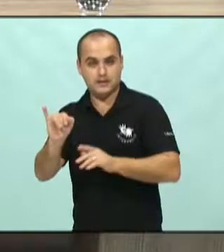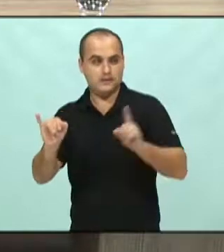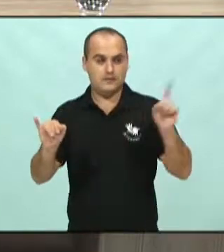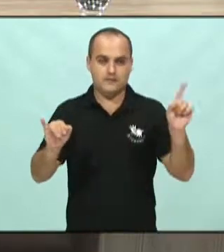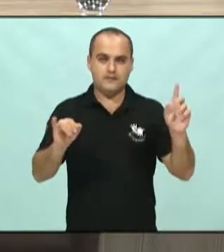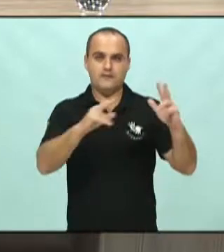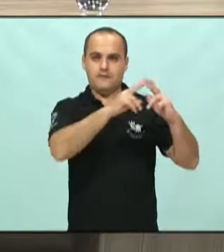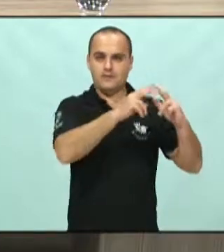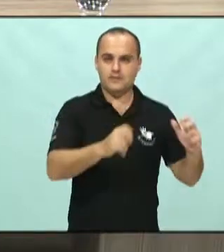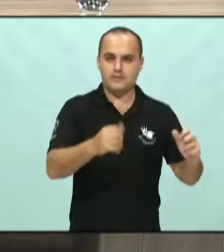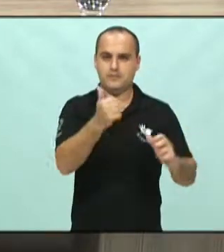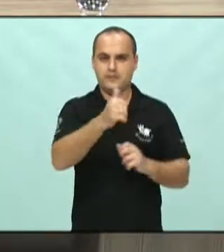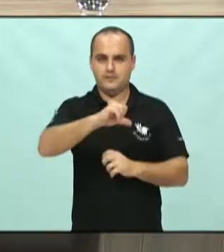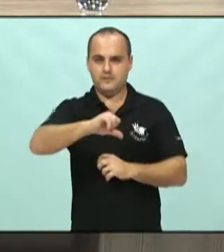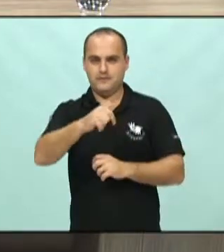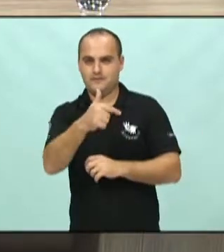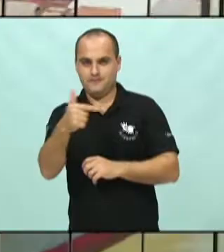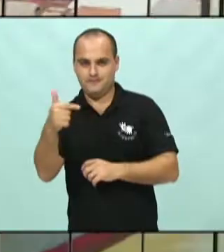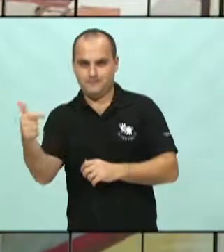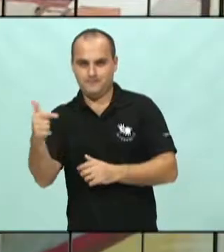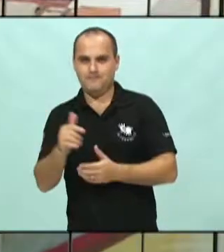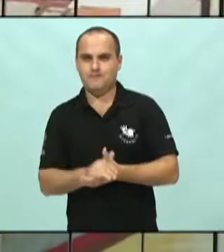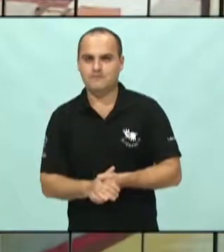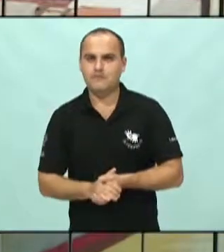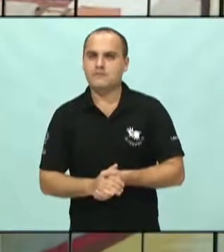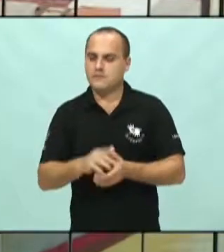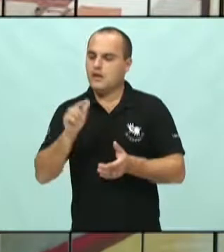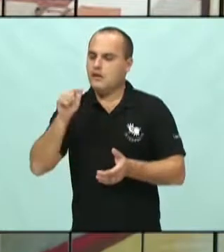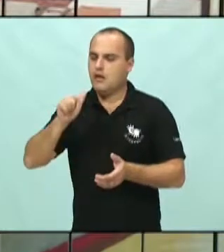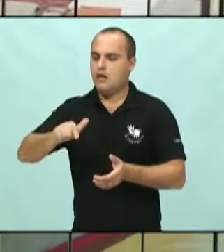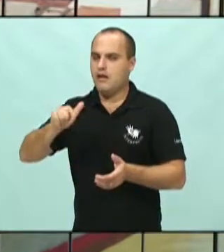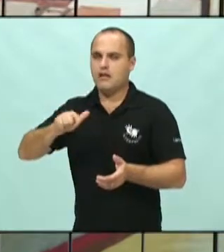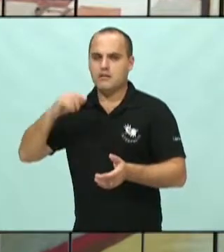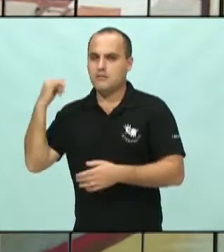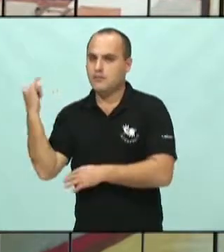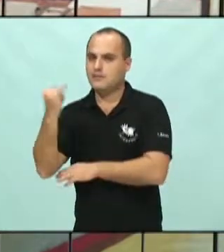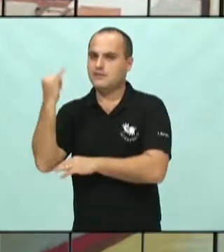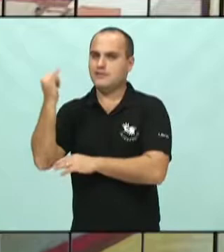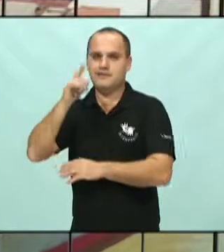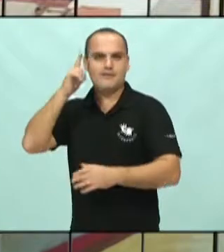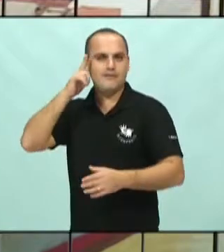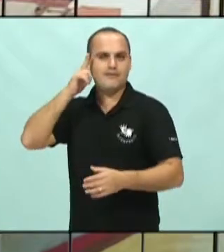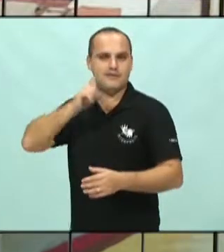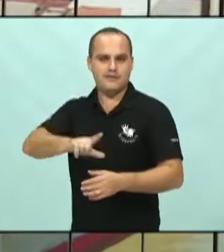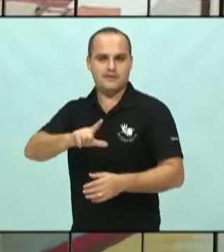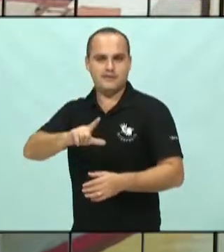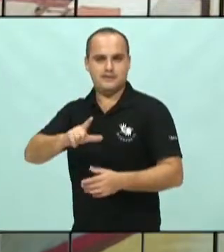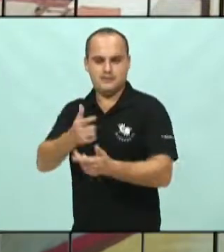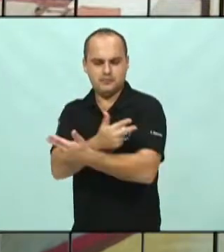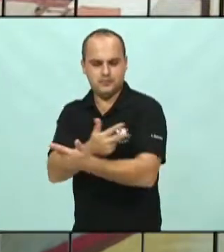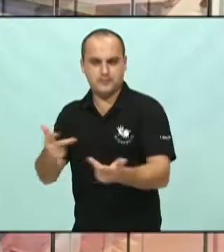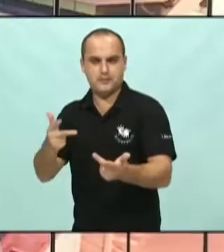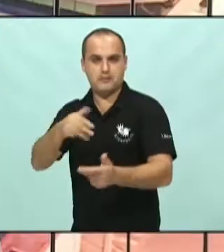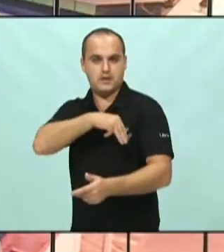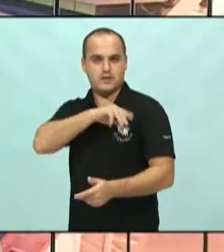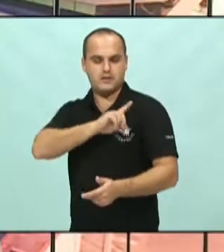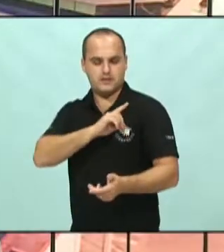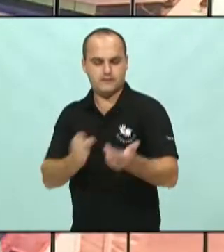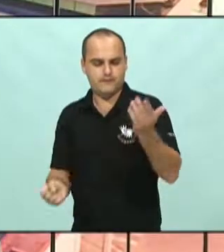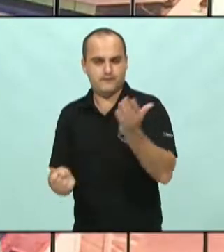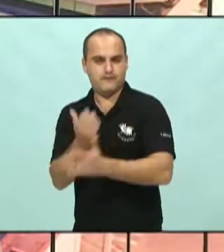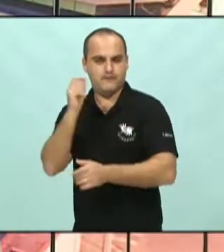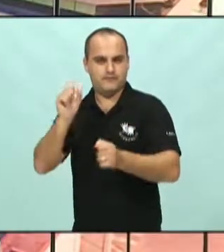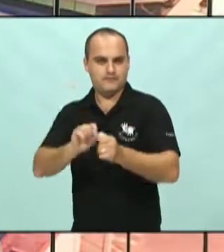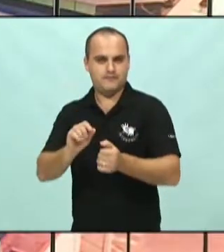de 1922. Também foi está entre uma das grandes coisas que o Marcílio realizou na sua história.